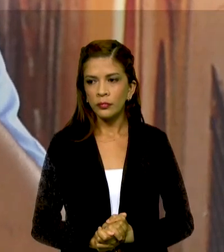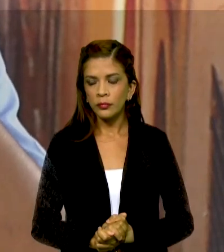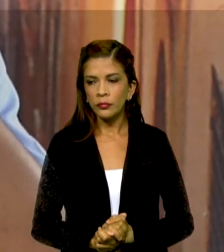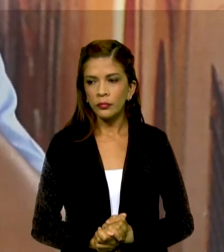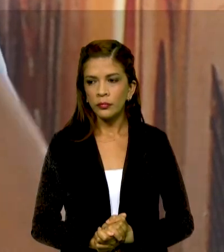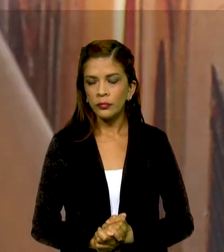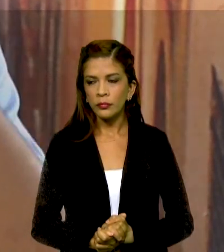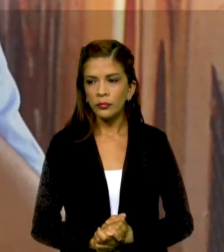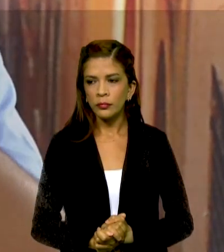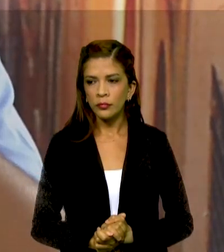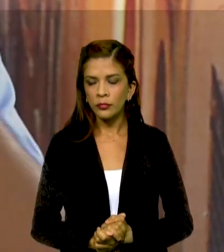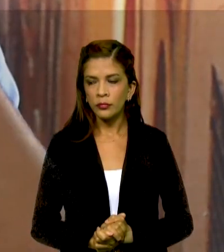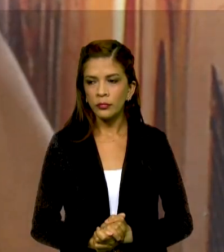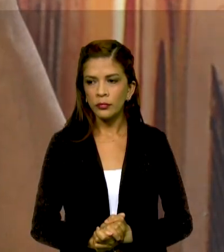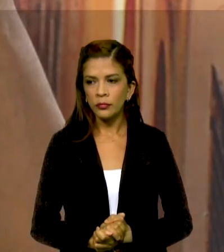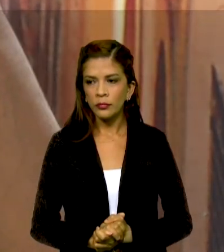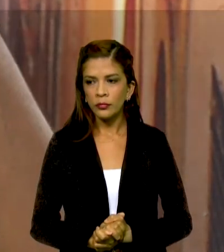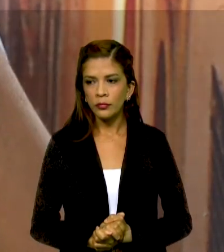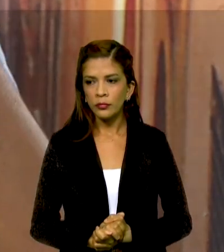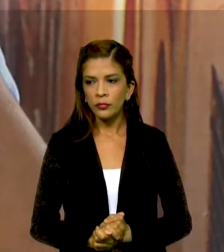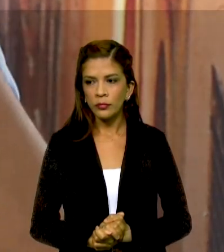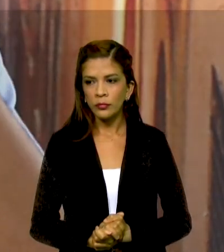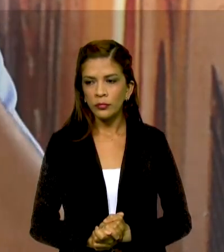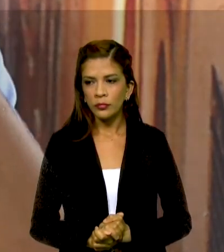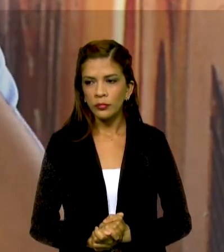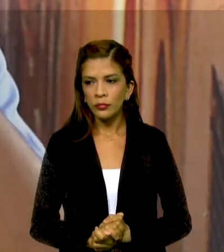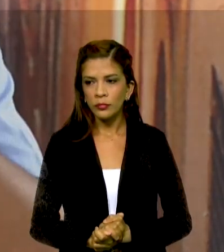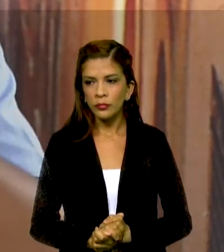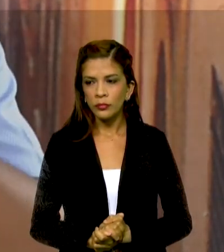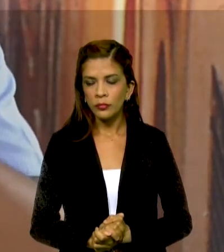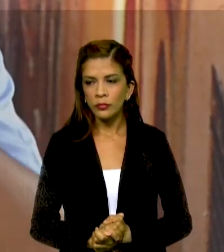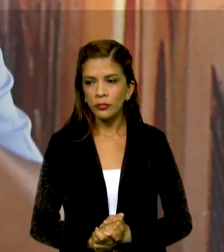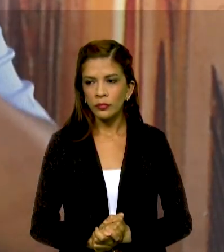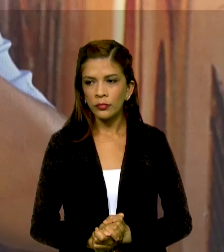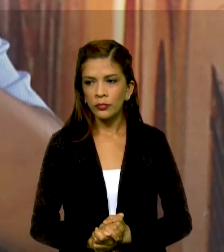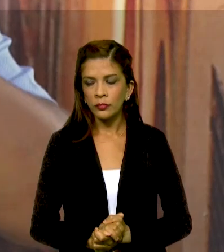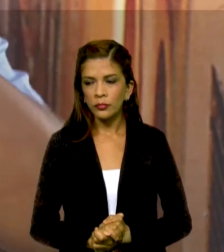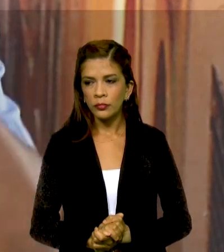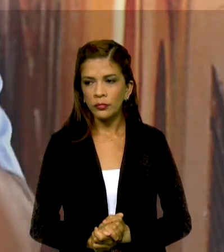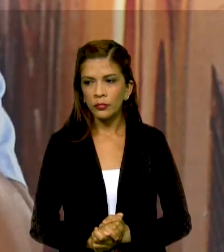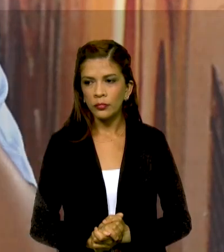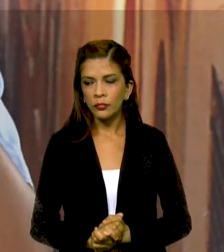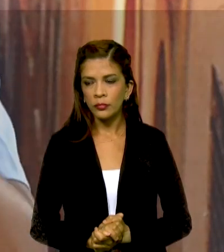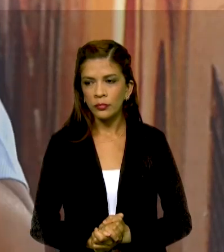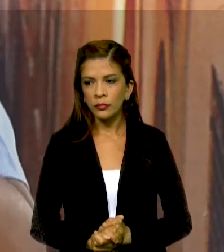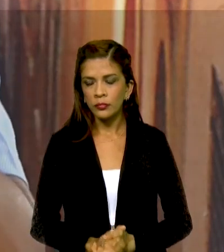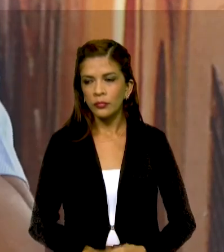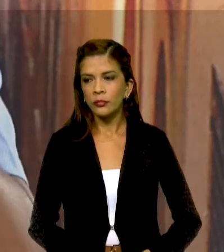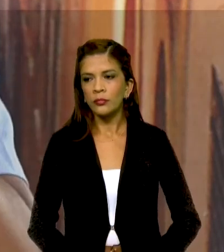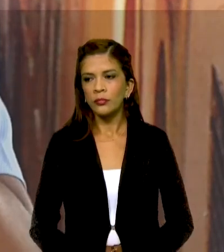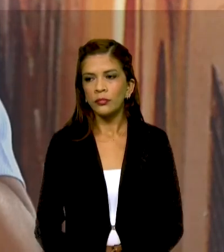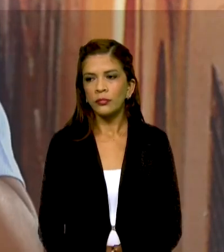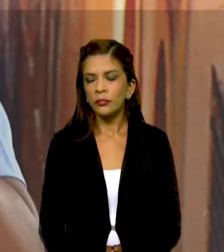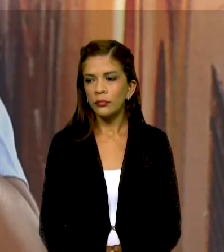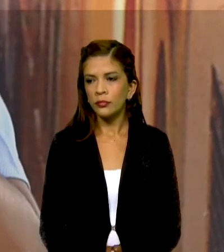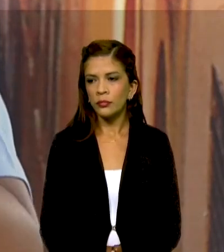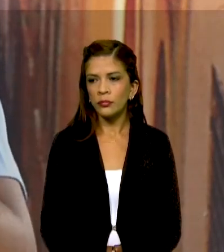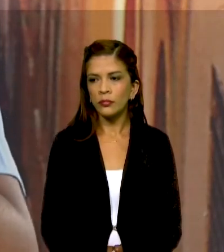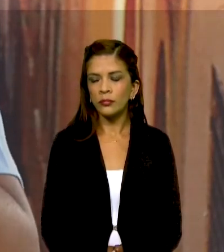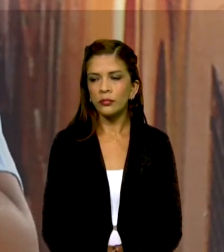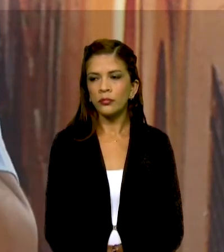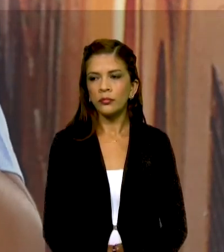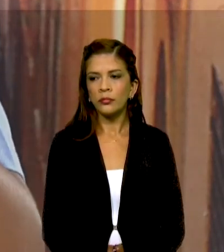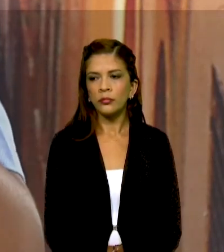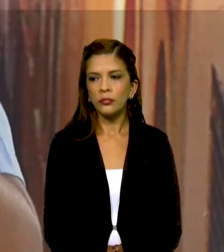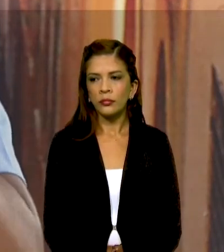Boa pergunta. Na televisão, a inclusão de intérpretes é fundamental. Muitos surdos ainda não conseguem ler aquelas legendas em língua portuguesa que